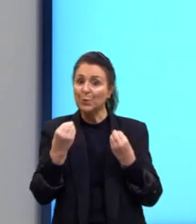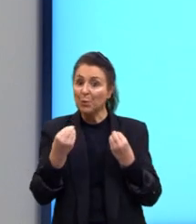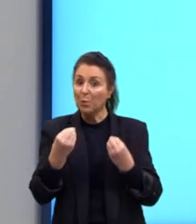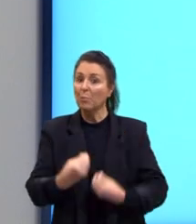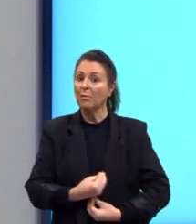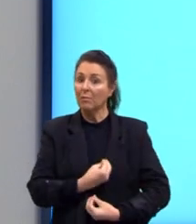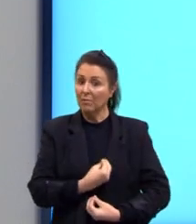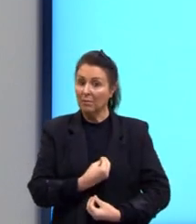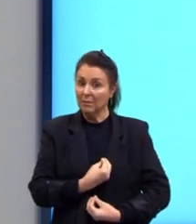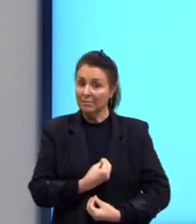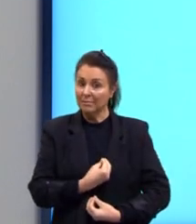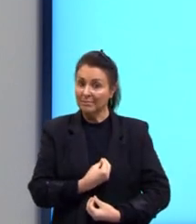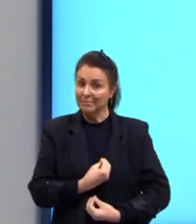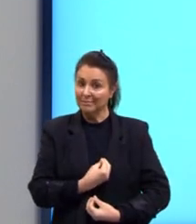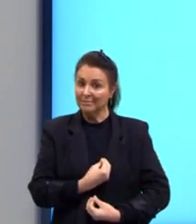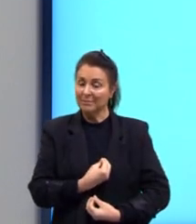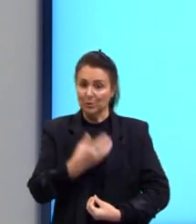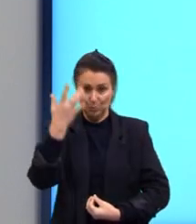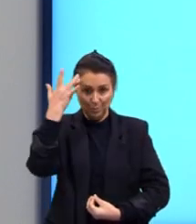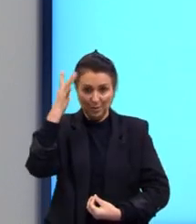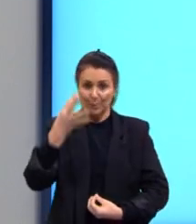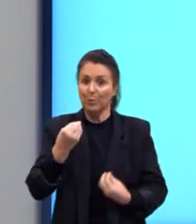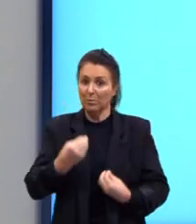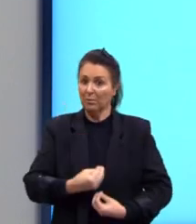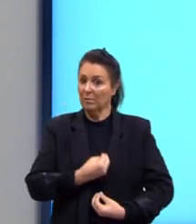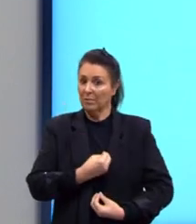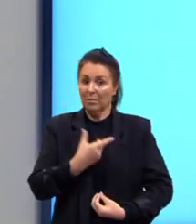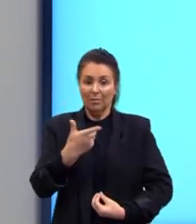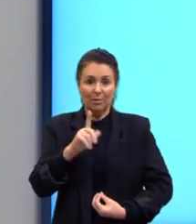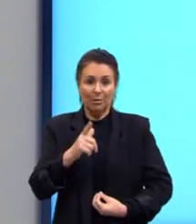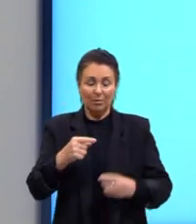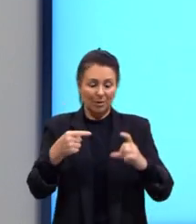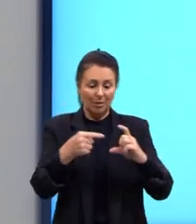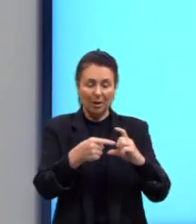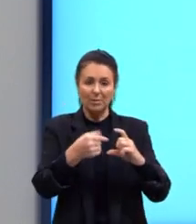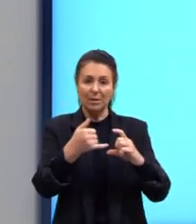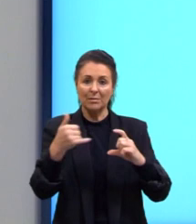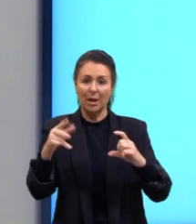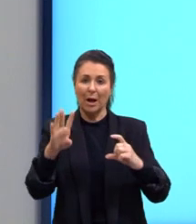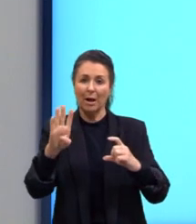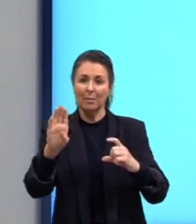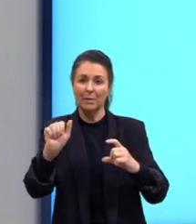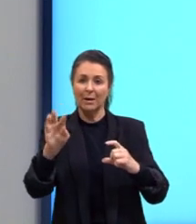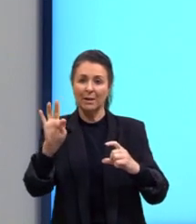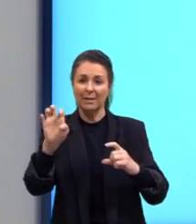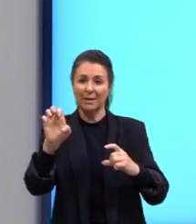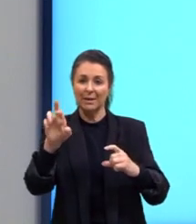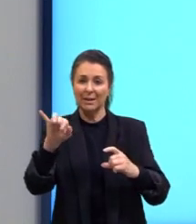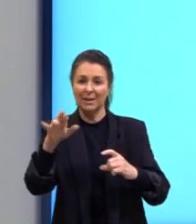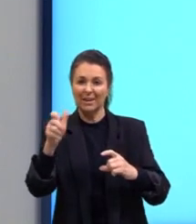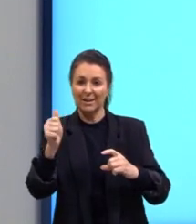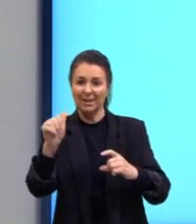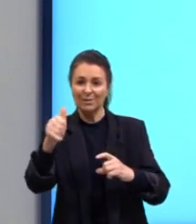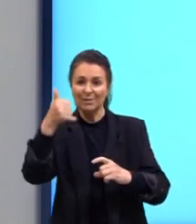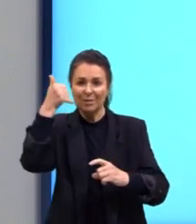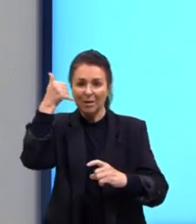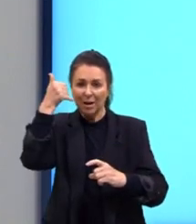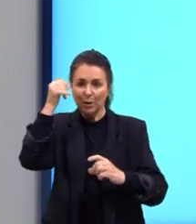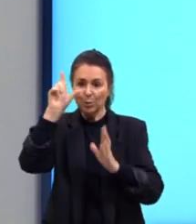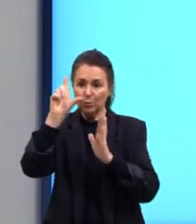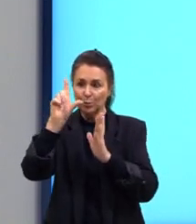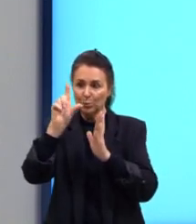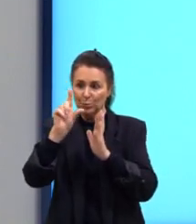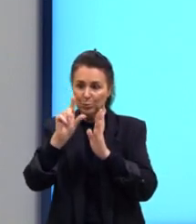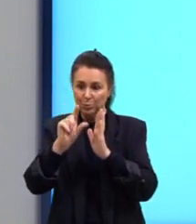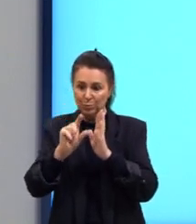pilhas se eu não consigo mais responder né a gente não sabe mais viver sem essas baterias portáteis sem o nosso celular quando o nosso celular descarrega a